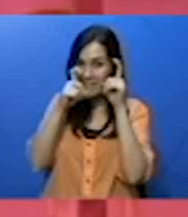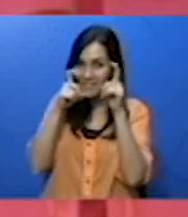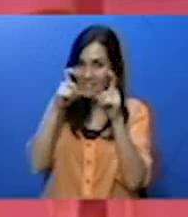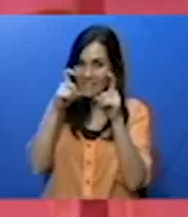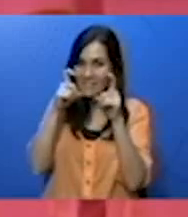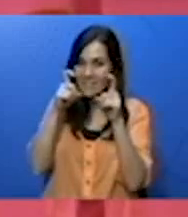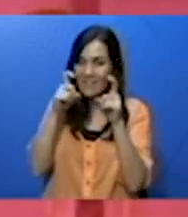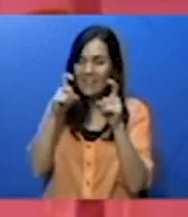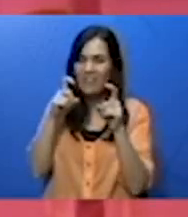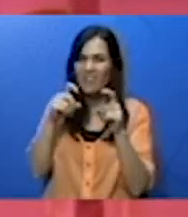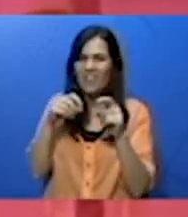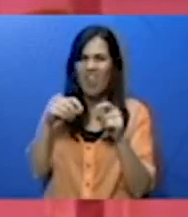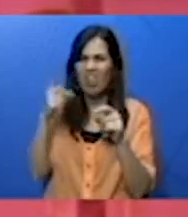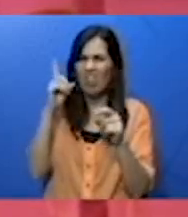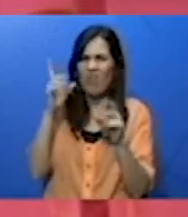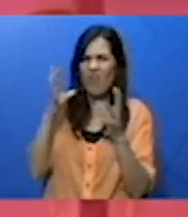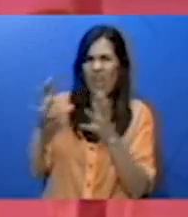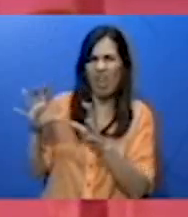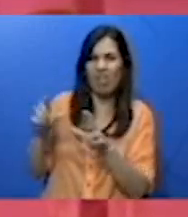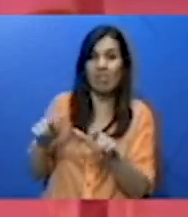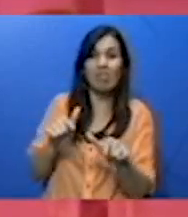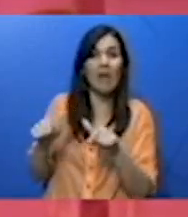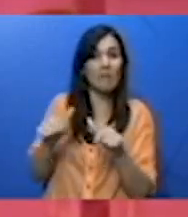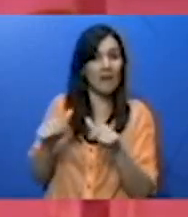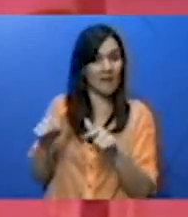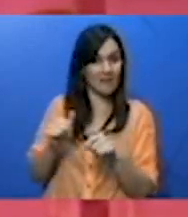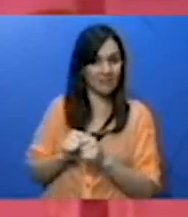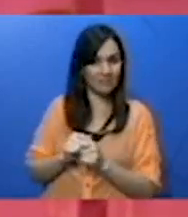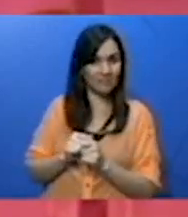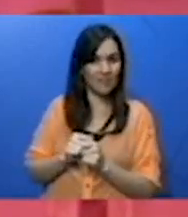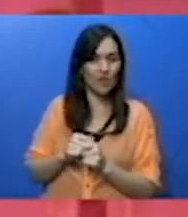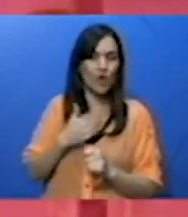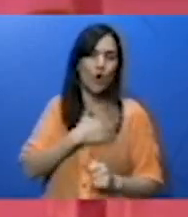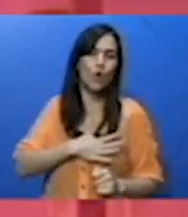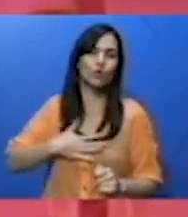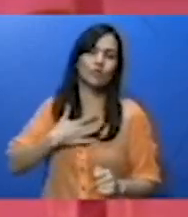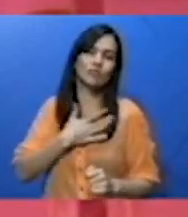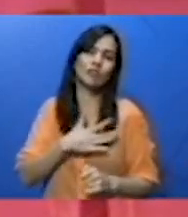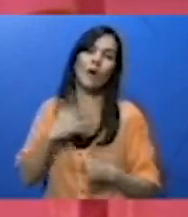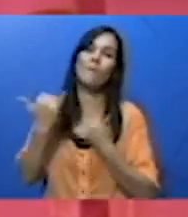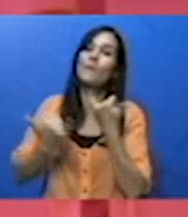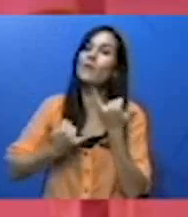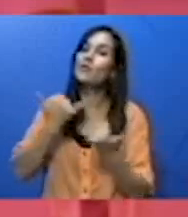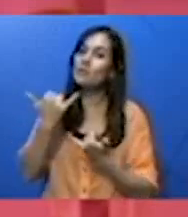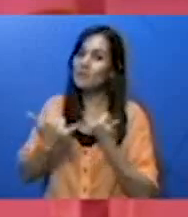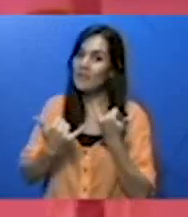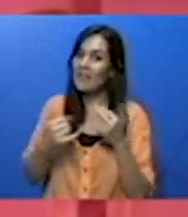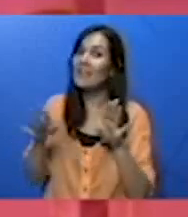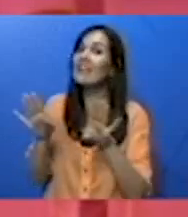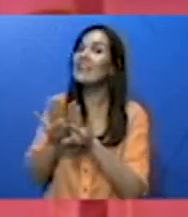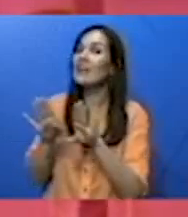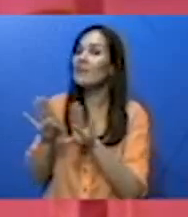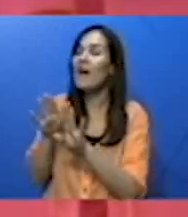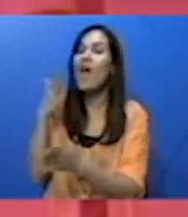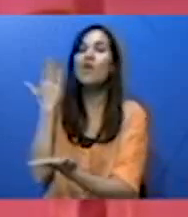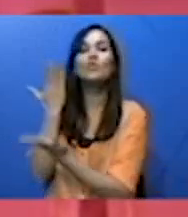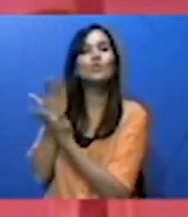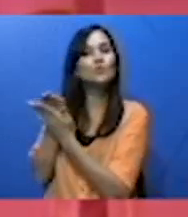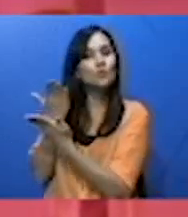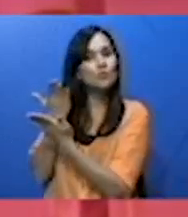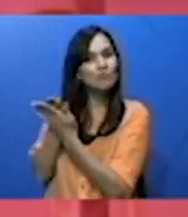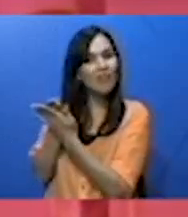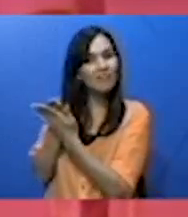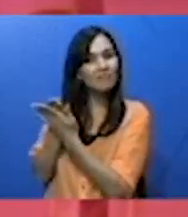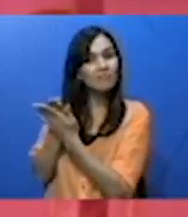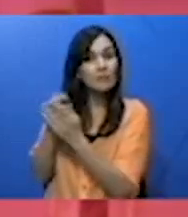em trabalhar. Gostamos muito de brincar, mas também de estudar. Há coisas